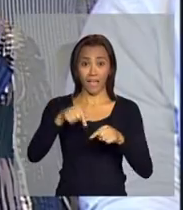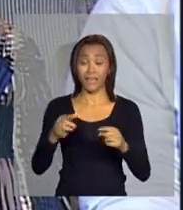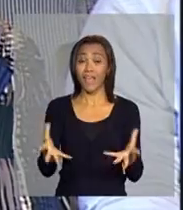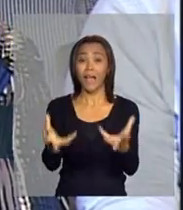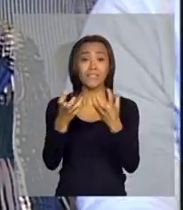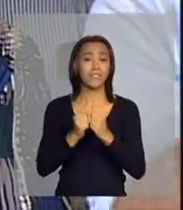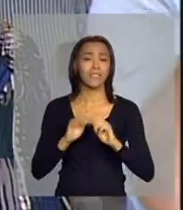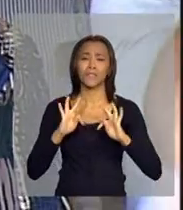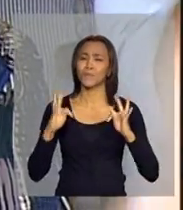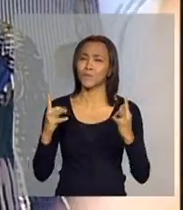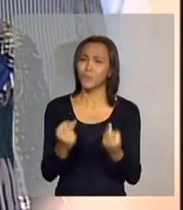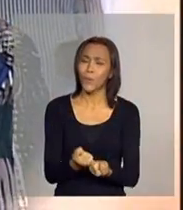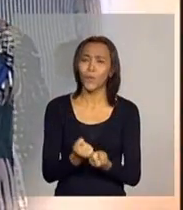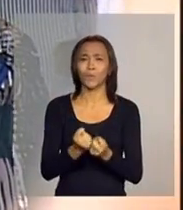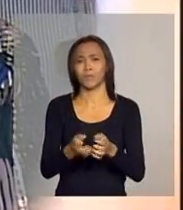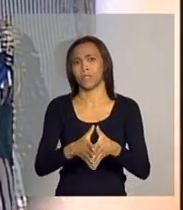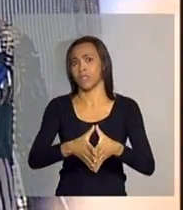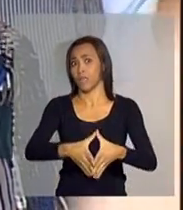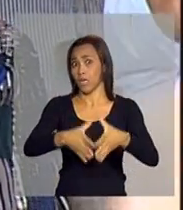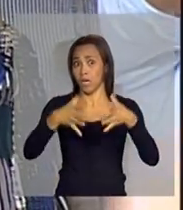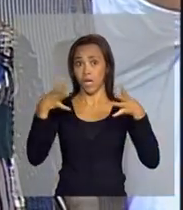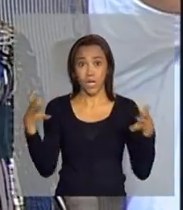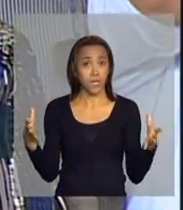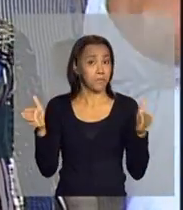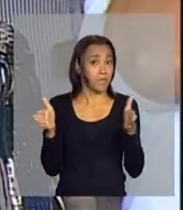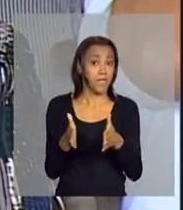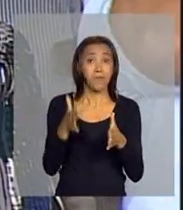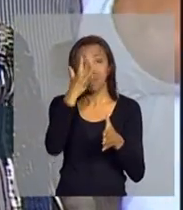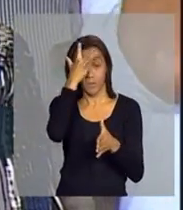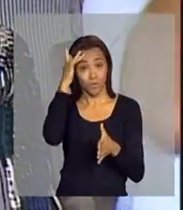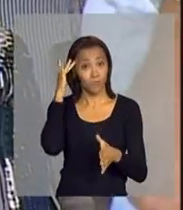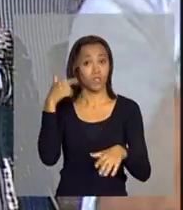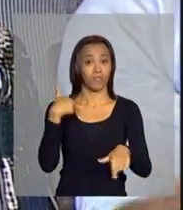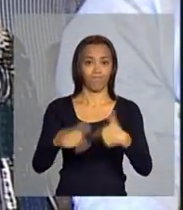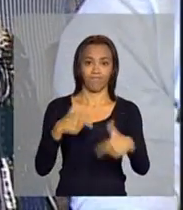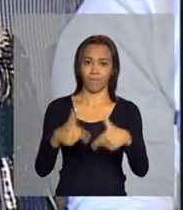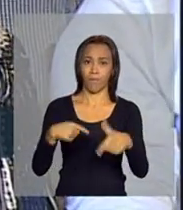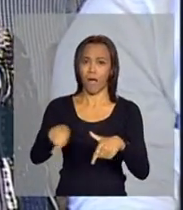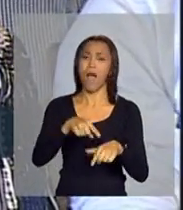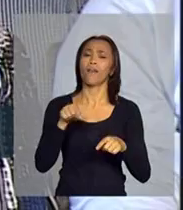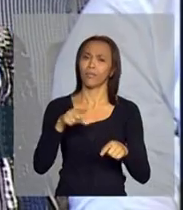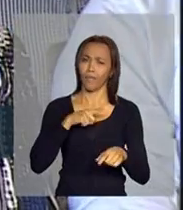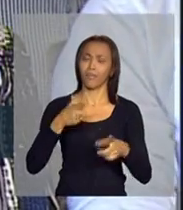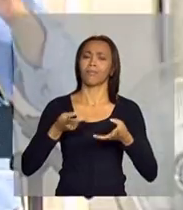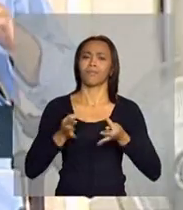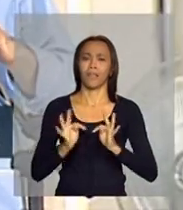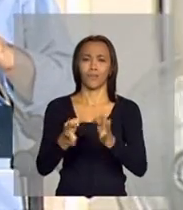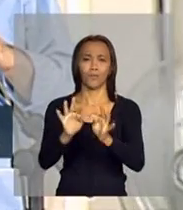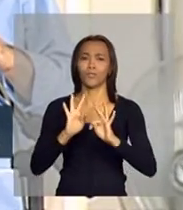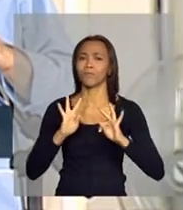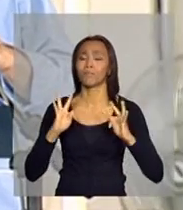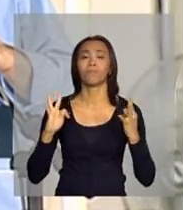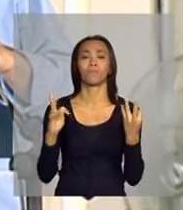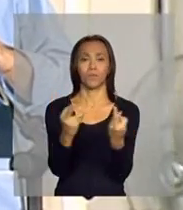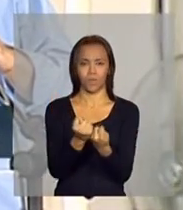todos, pequenos, médios, grandes. E aqui ela oferece tecnologia para todo mundo.